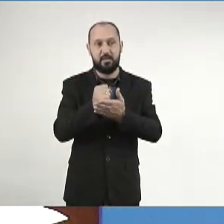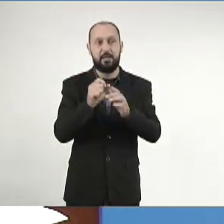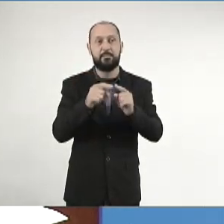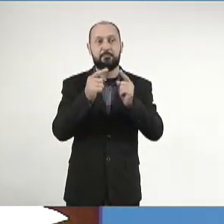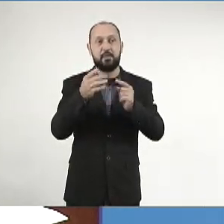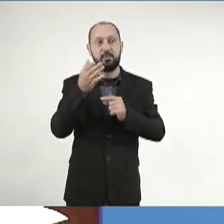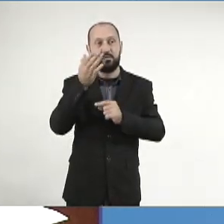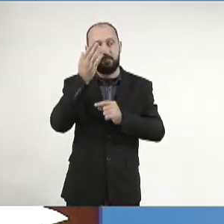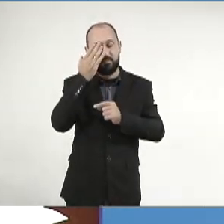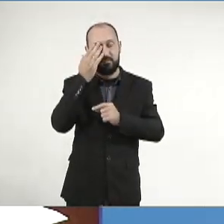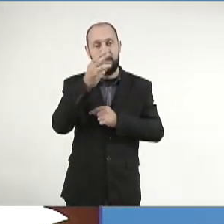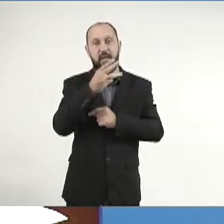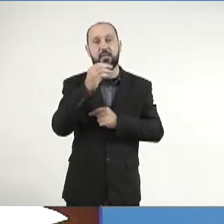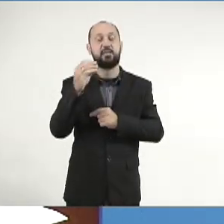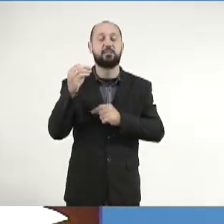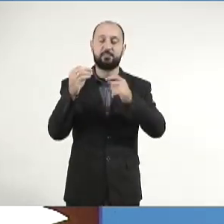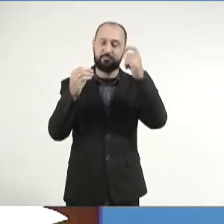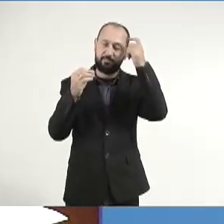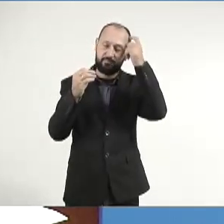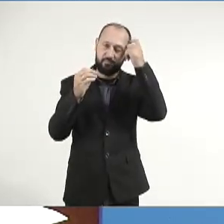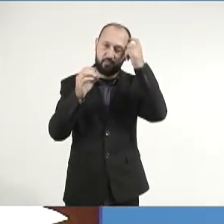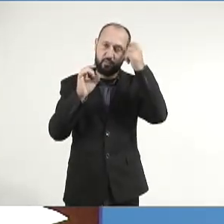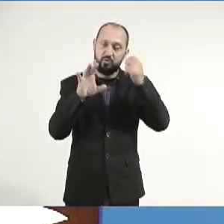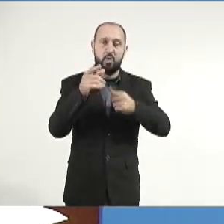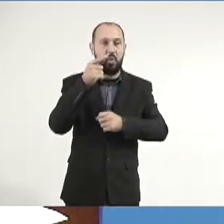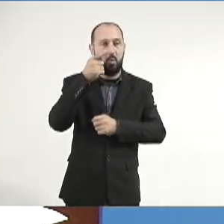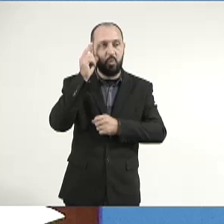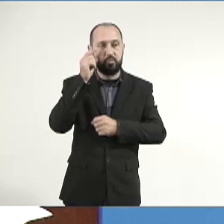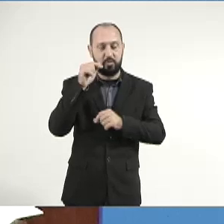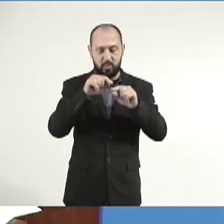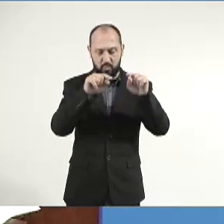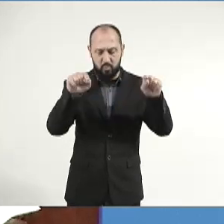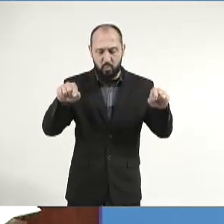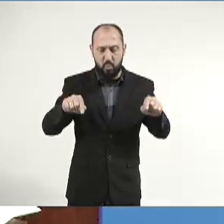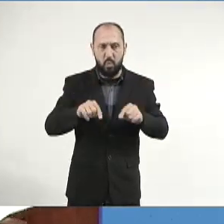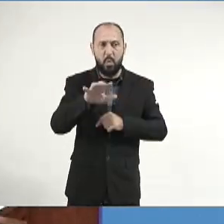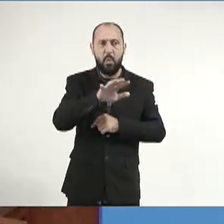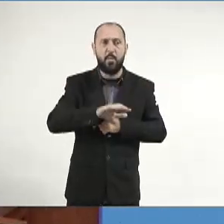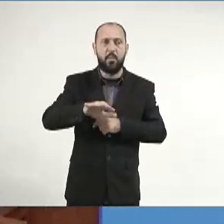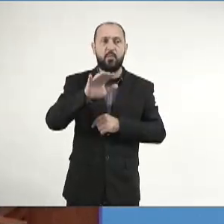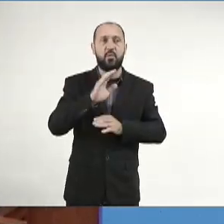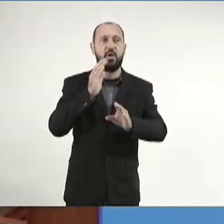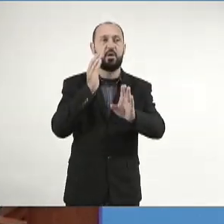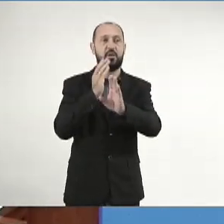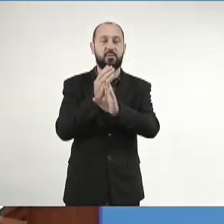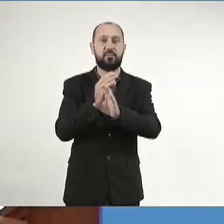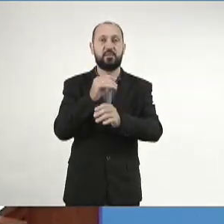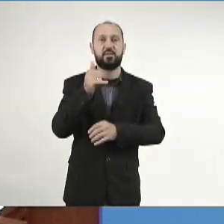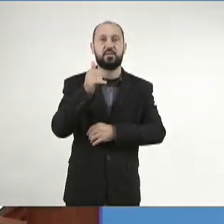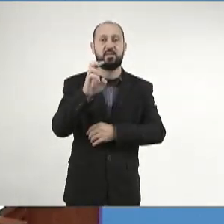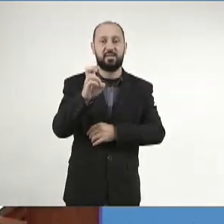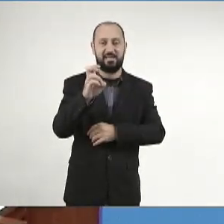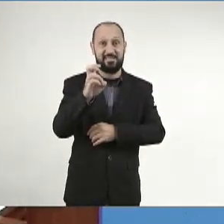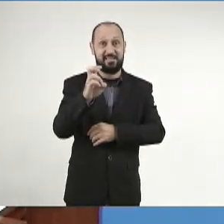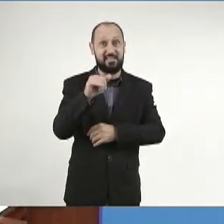as clandestinas chega a 300. Só ontem, numa pequena região, foram identificados 15